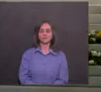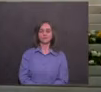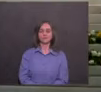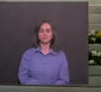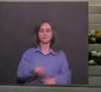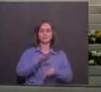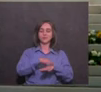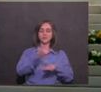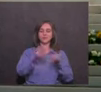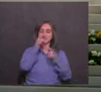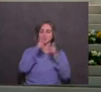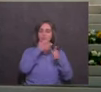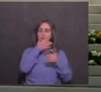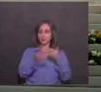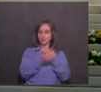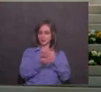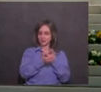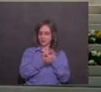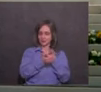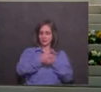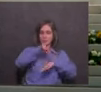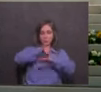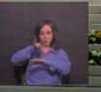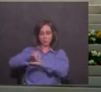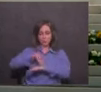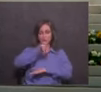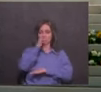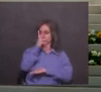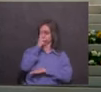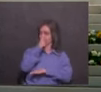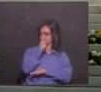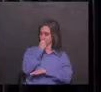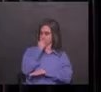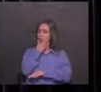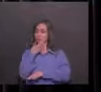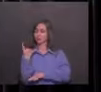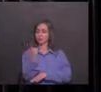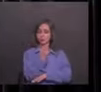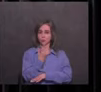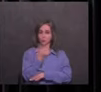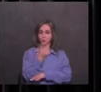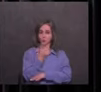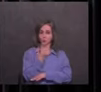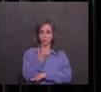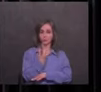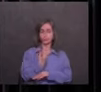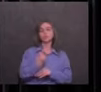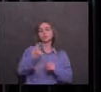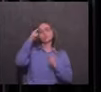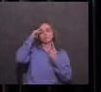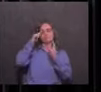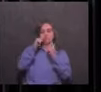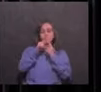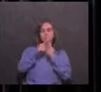For the elderly, the sick, the sad and lonely, that by savoring the goodness of the Lord,